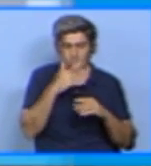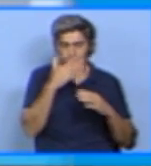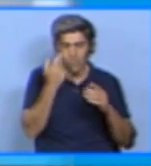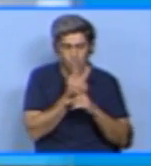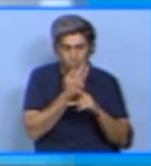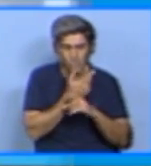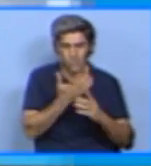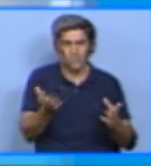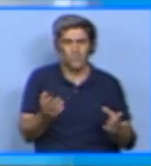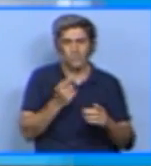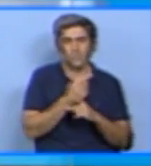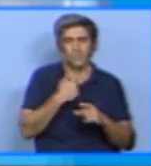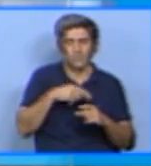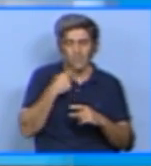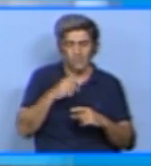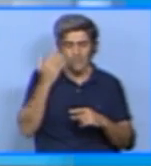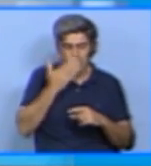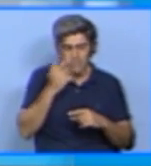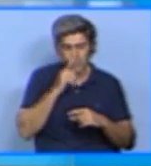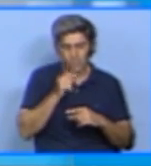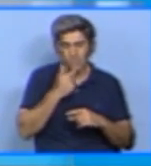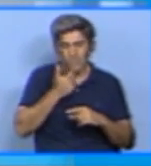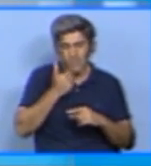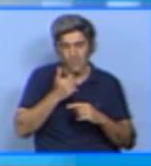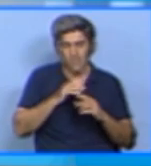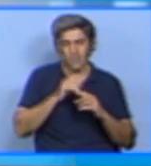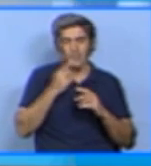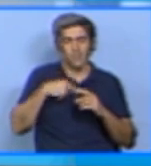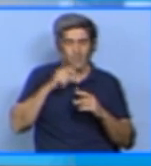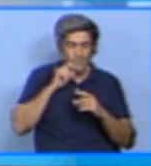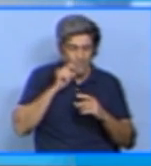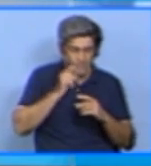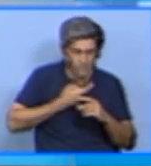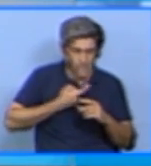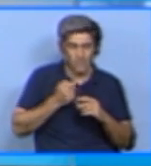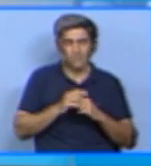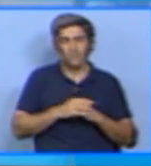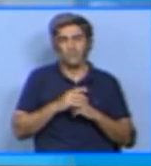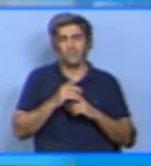porque temos o direito, em nome do bem, de nos defender